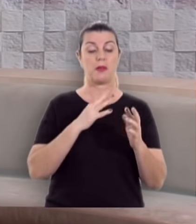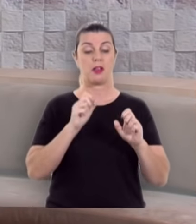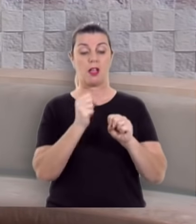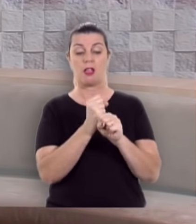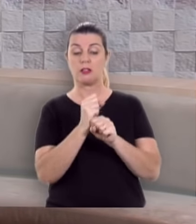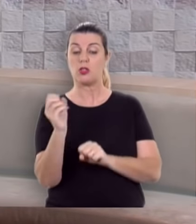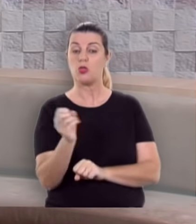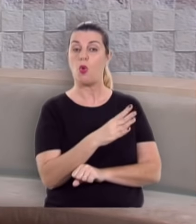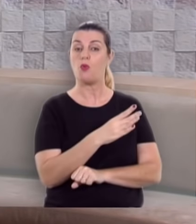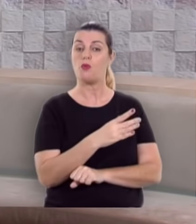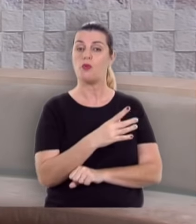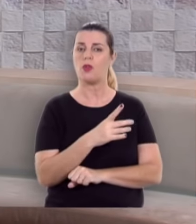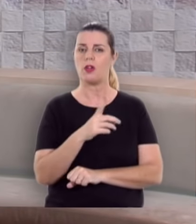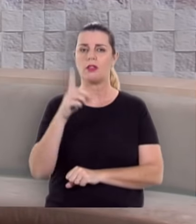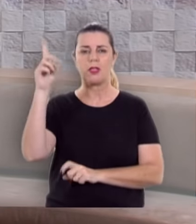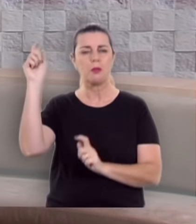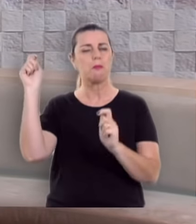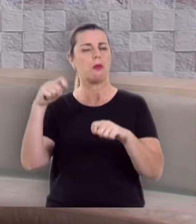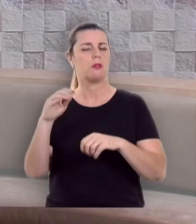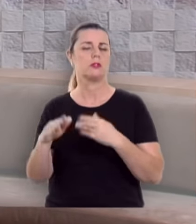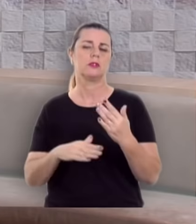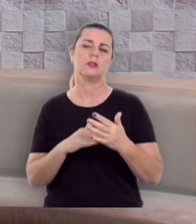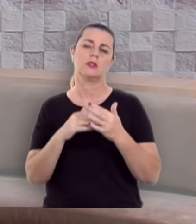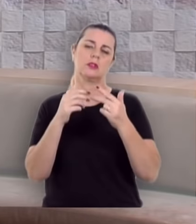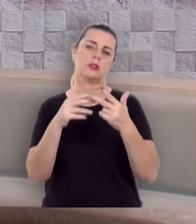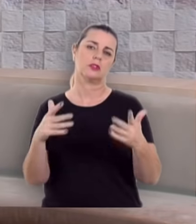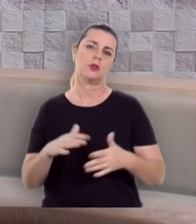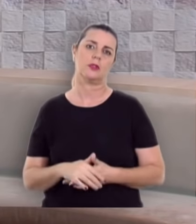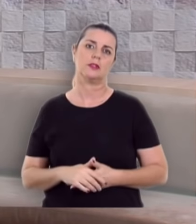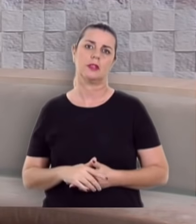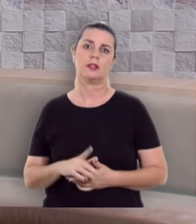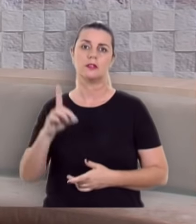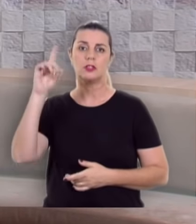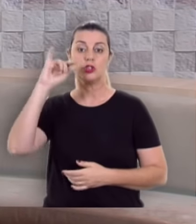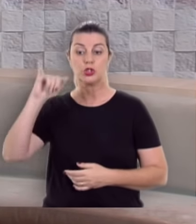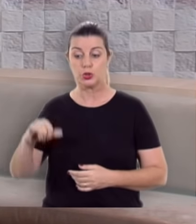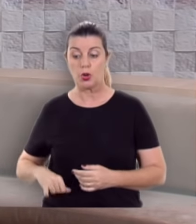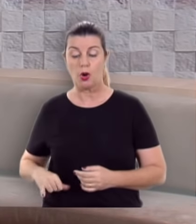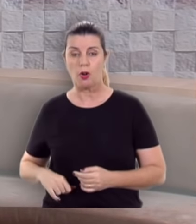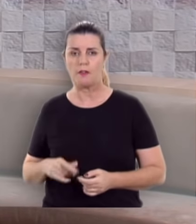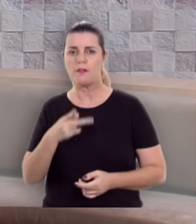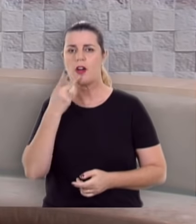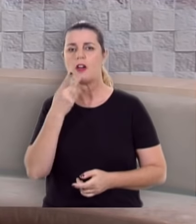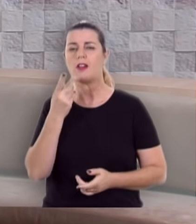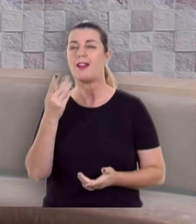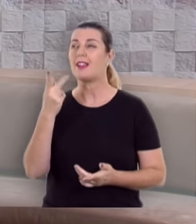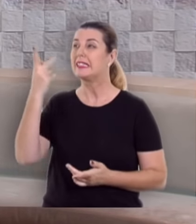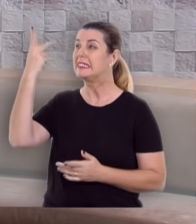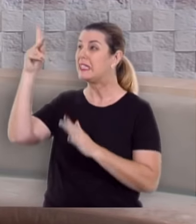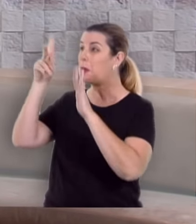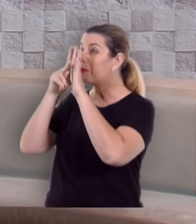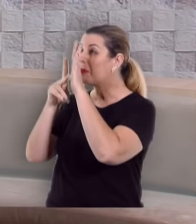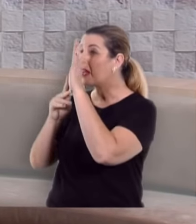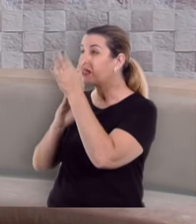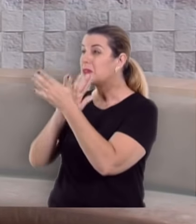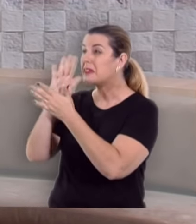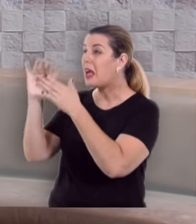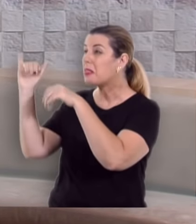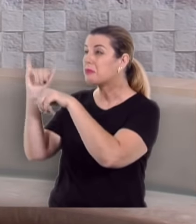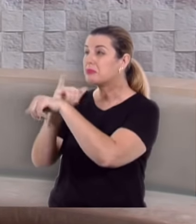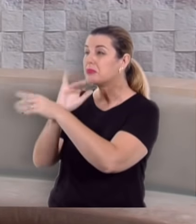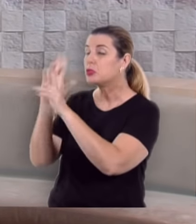doença incurável, para Ele não tem casamento irrecuperável, para Ele não tem família sem